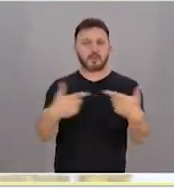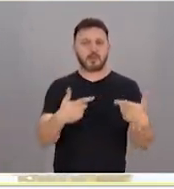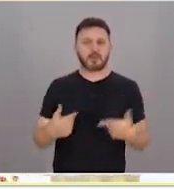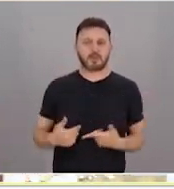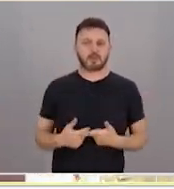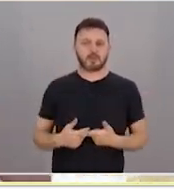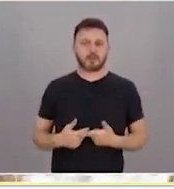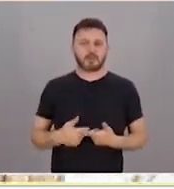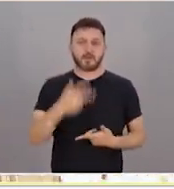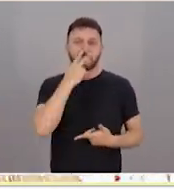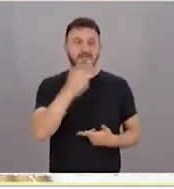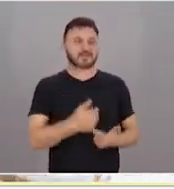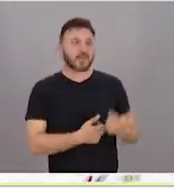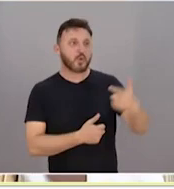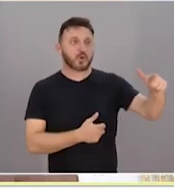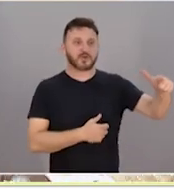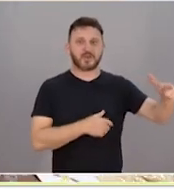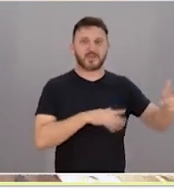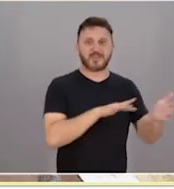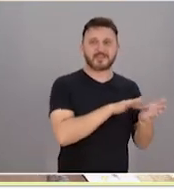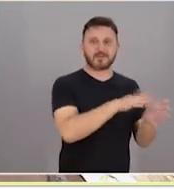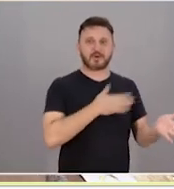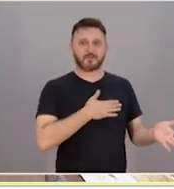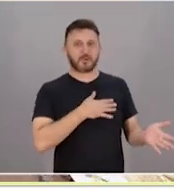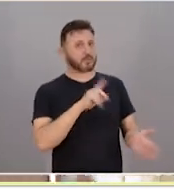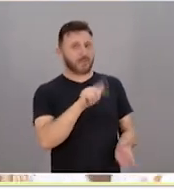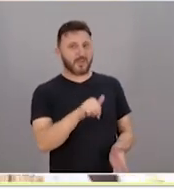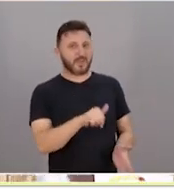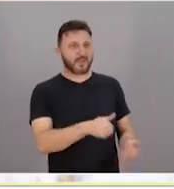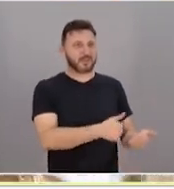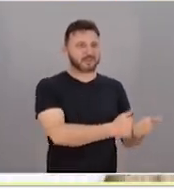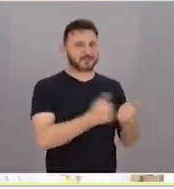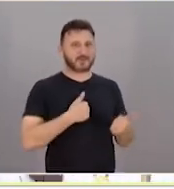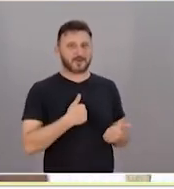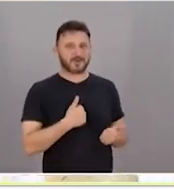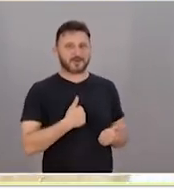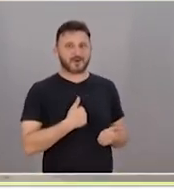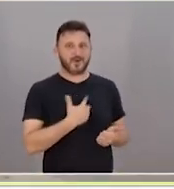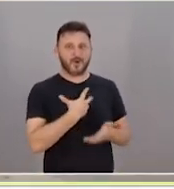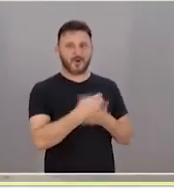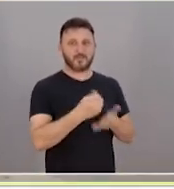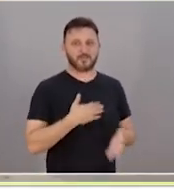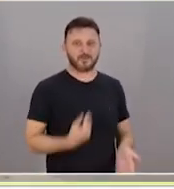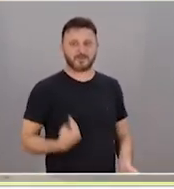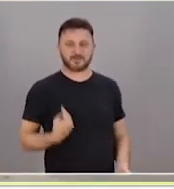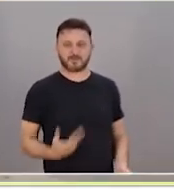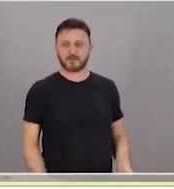não é meu irmão, o outro é meu inimigo e quer meu lugar. O outro é o meu inimigo.